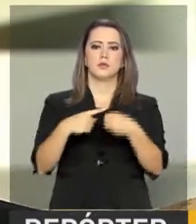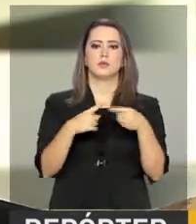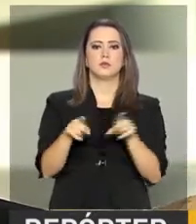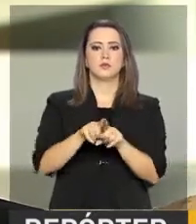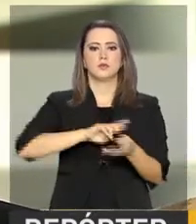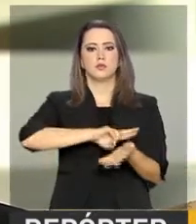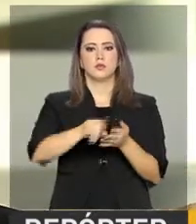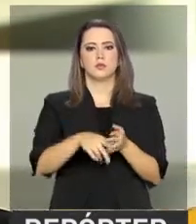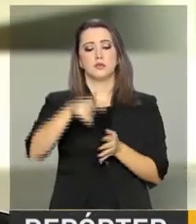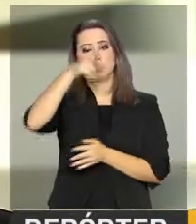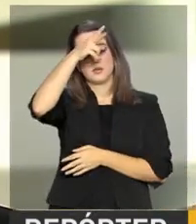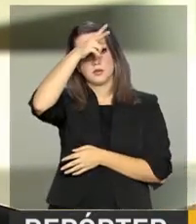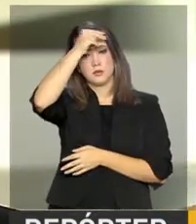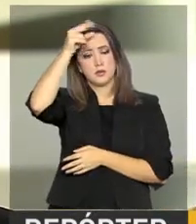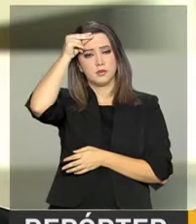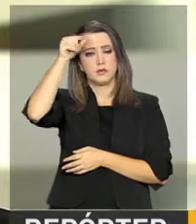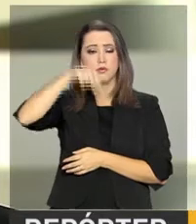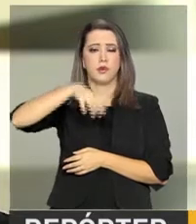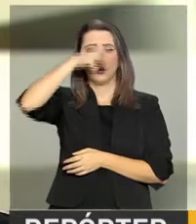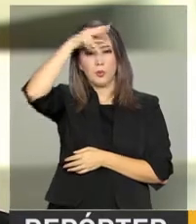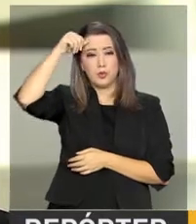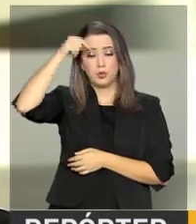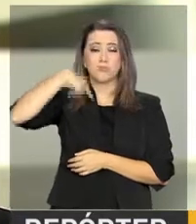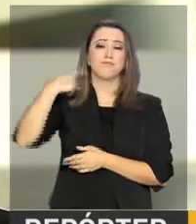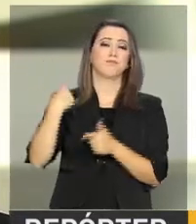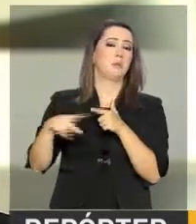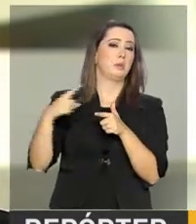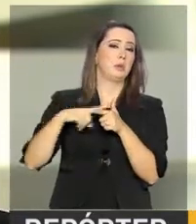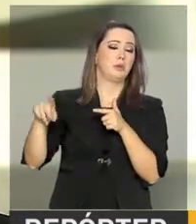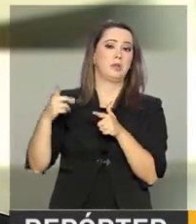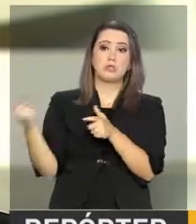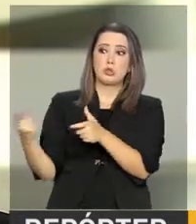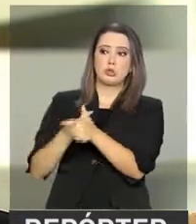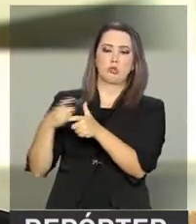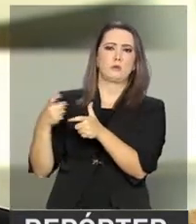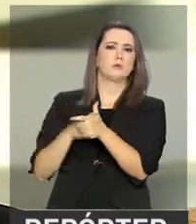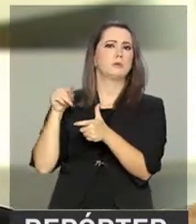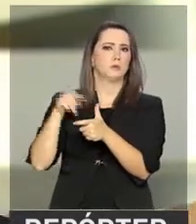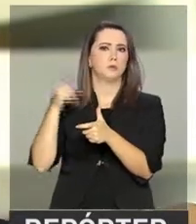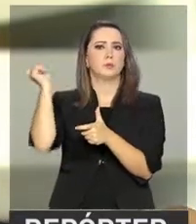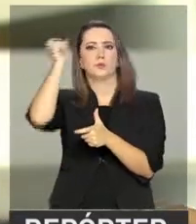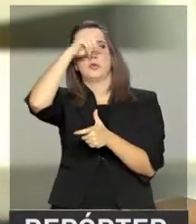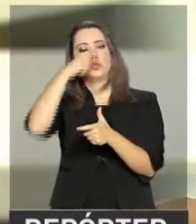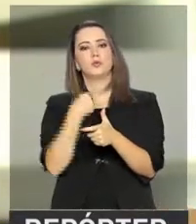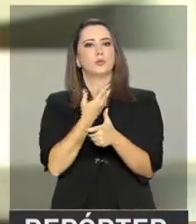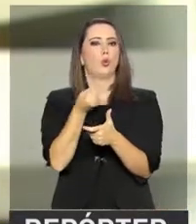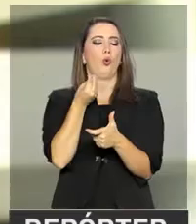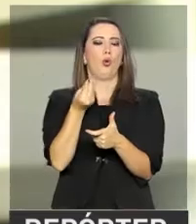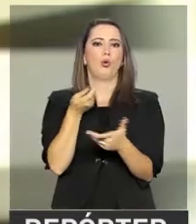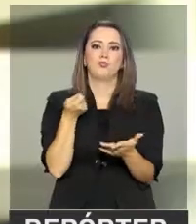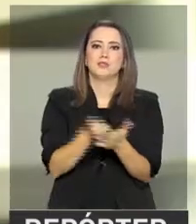como todos os prefeitos posso falar do meu estado do mato grosso estamos aí com um déficit muito muito complicado onde nós não conseguimos